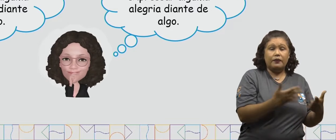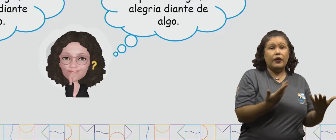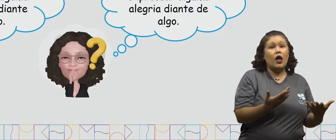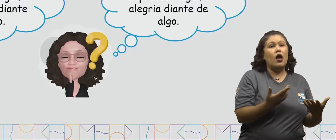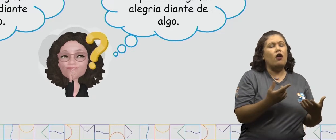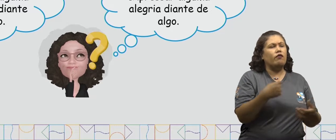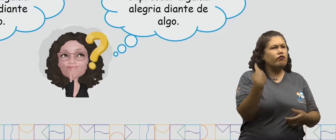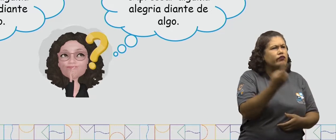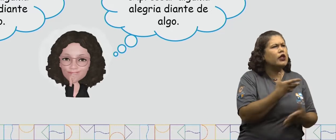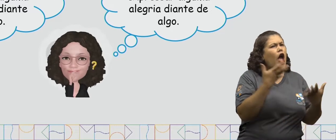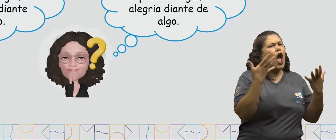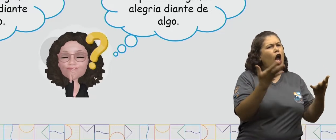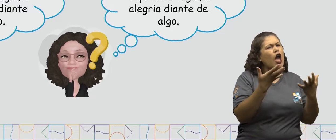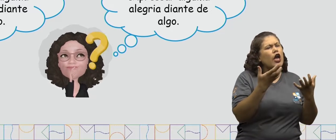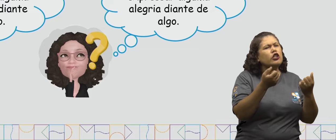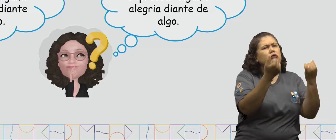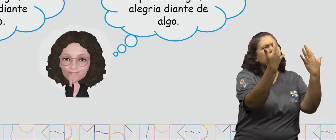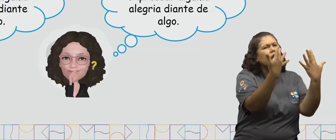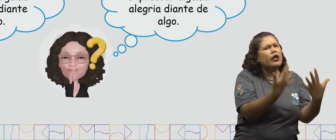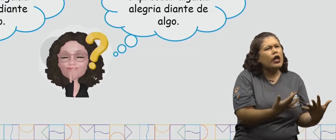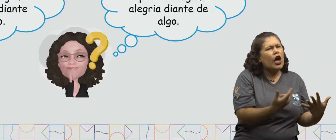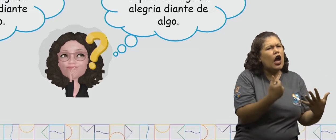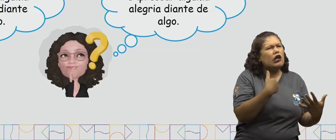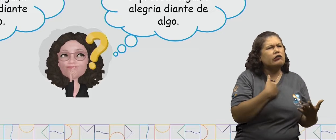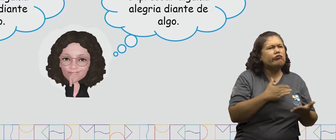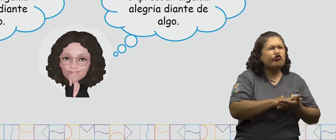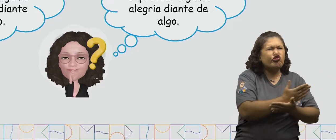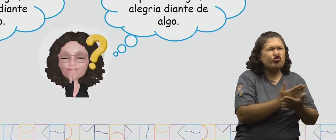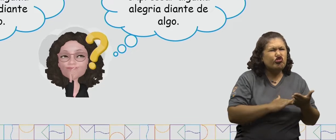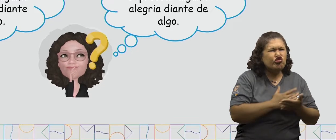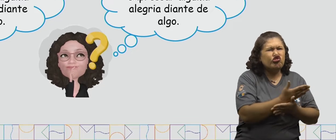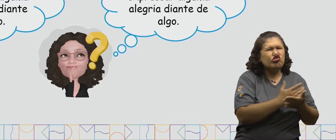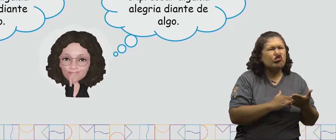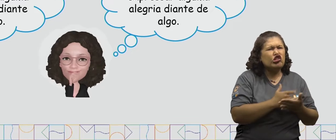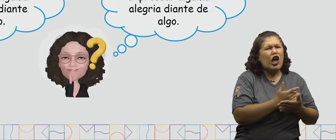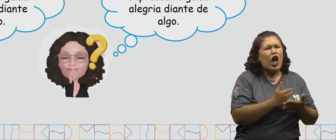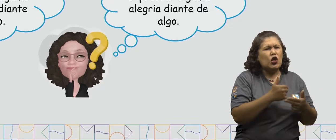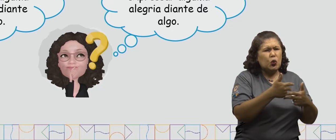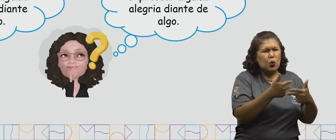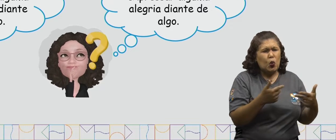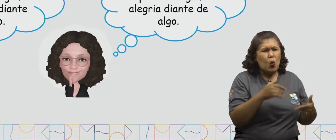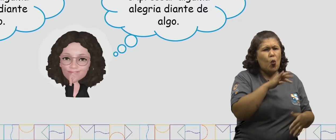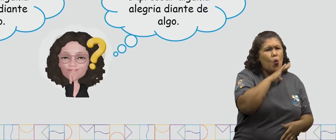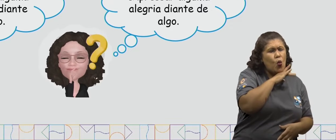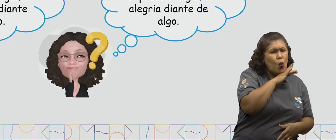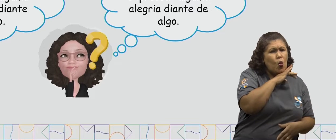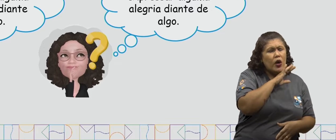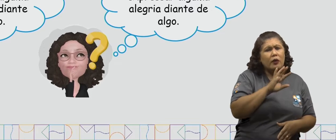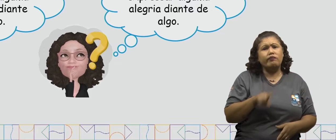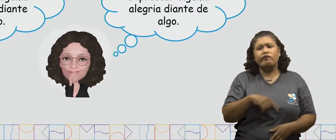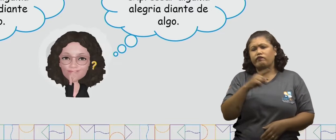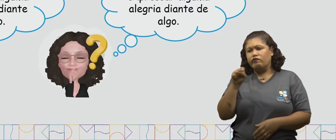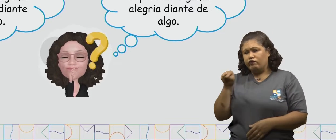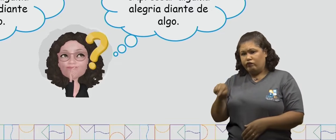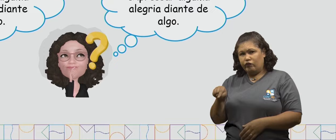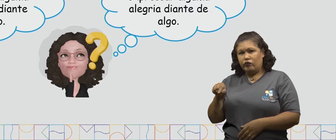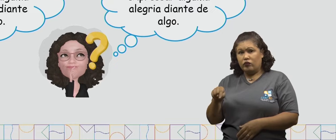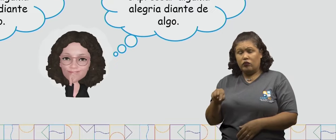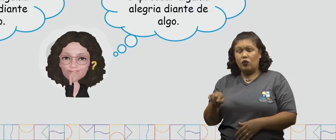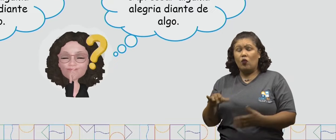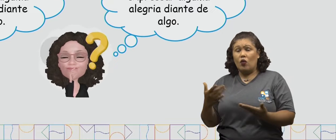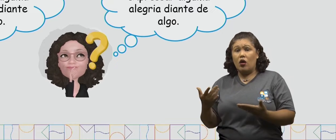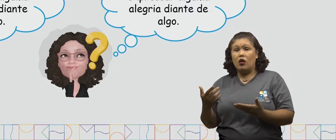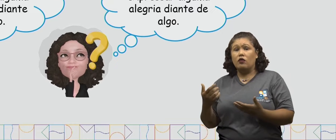quando queremos expressar alguma chateação diante de algo, e a segunda opção diz o seguinte: